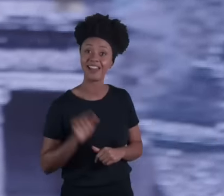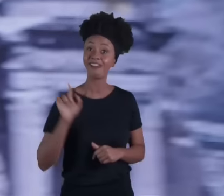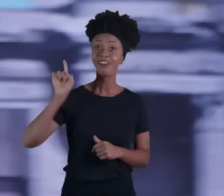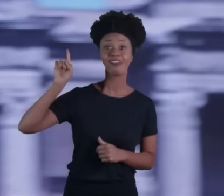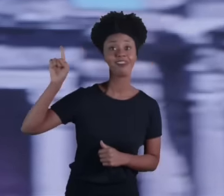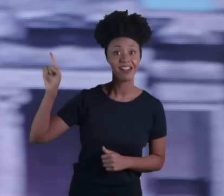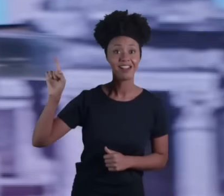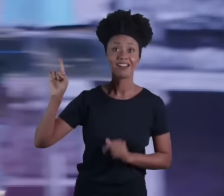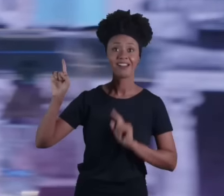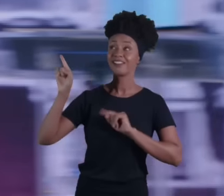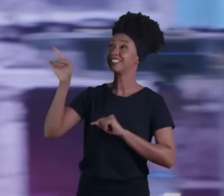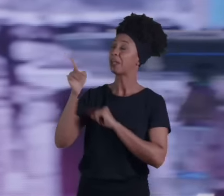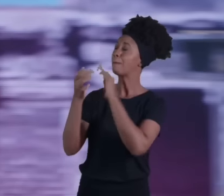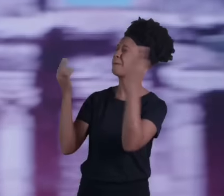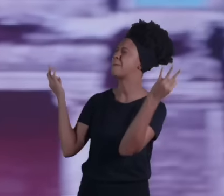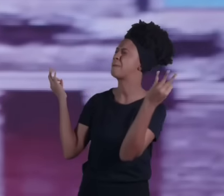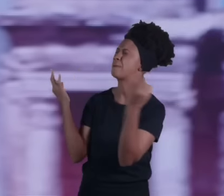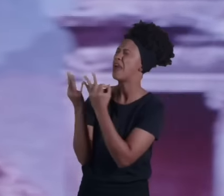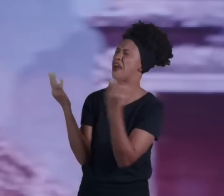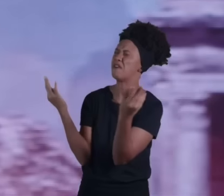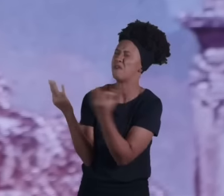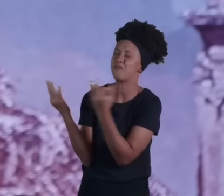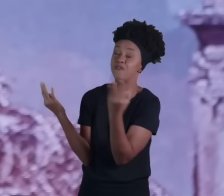vamos cair aos seus pés.